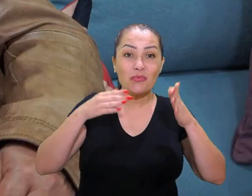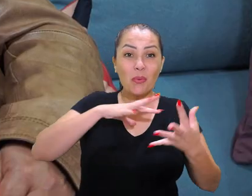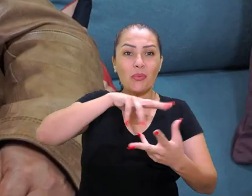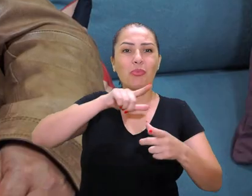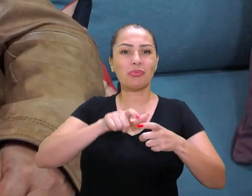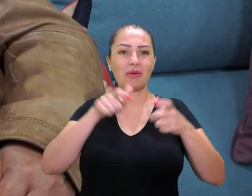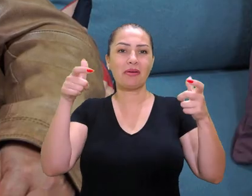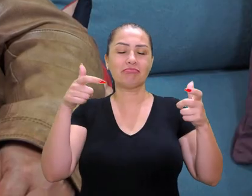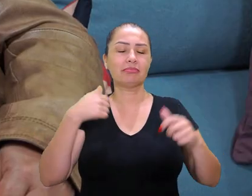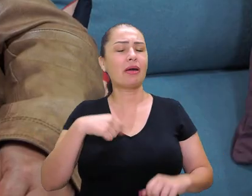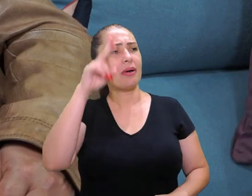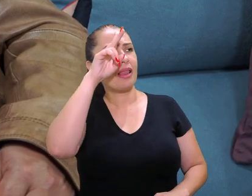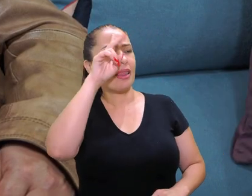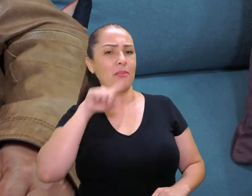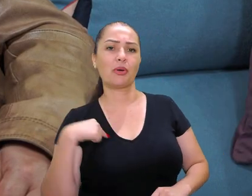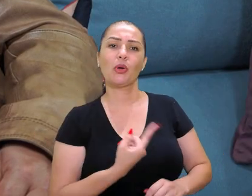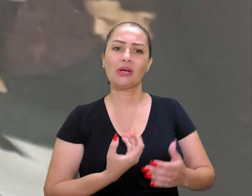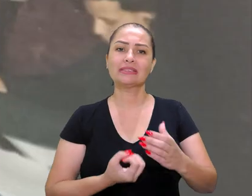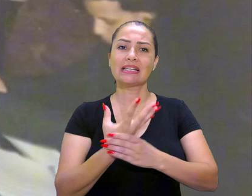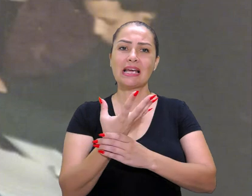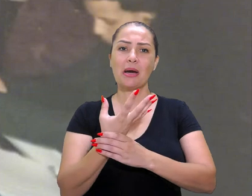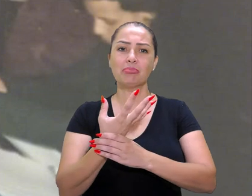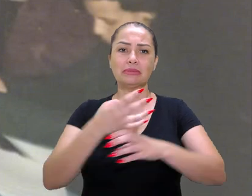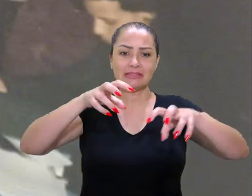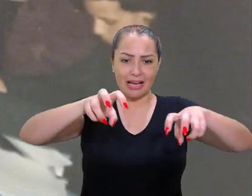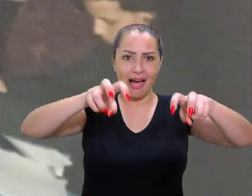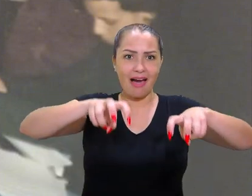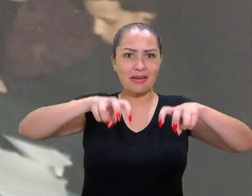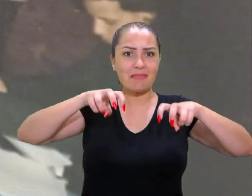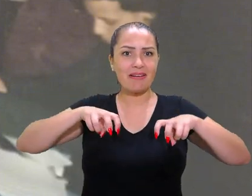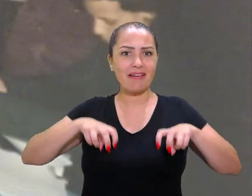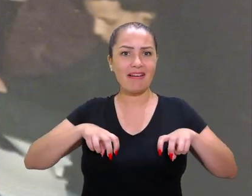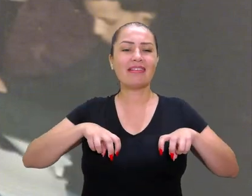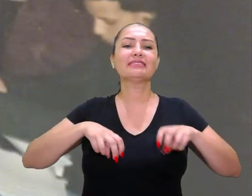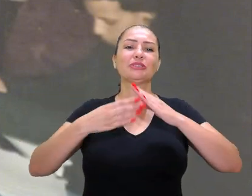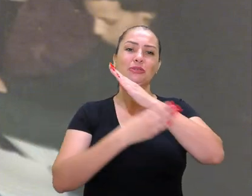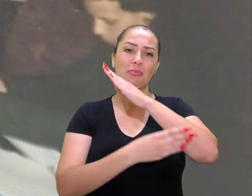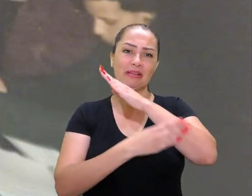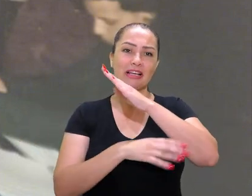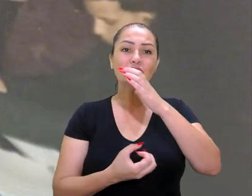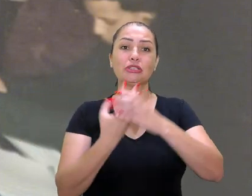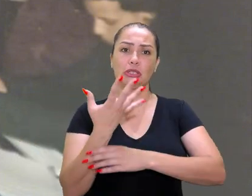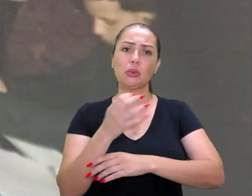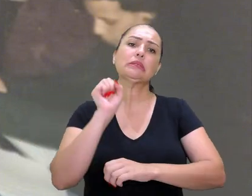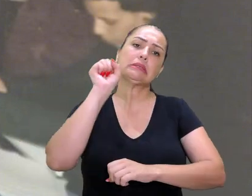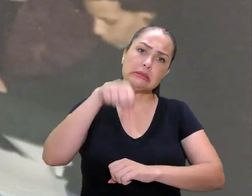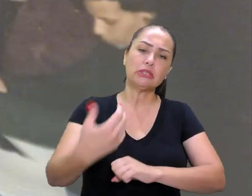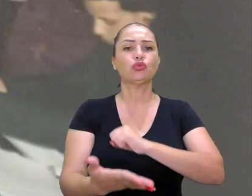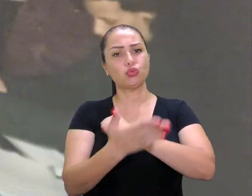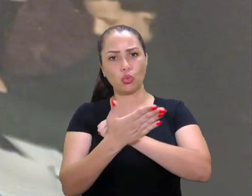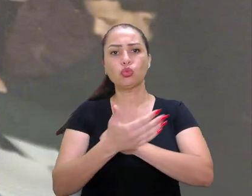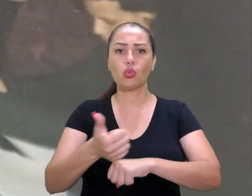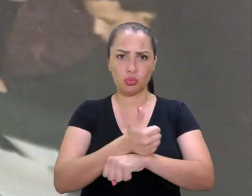nós criamos, desde arquibancadas de madeiras, nós criamos, claro, com auxílio de